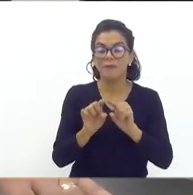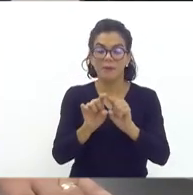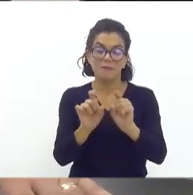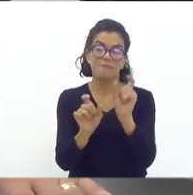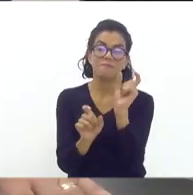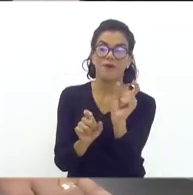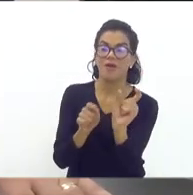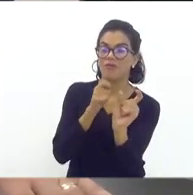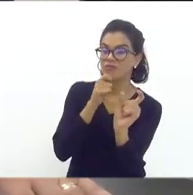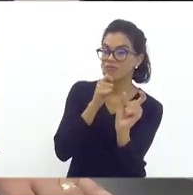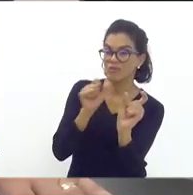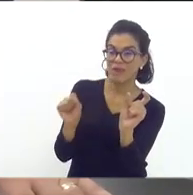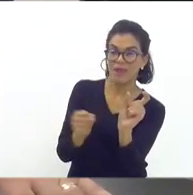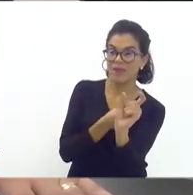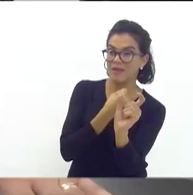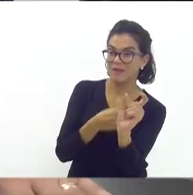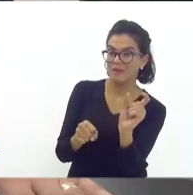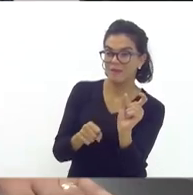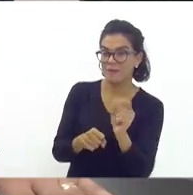não há viabilidade